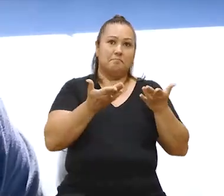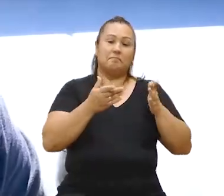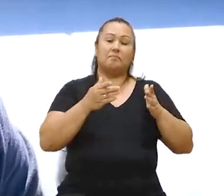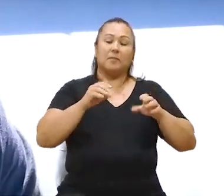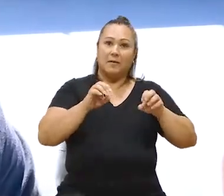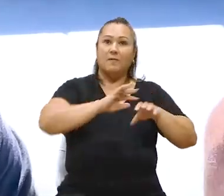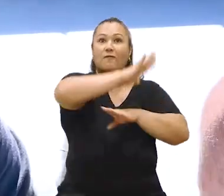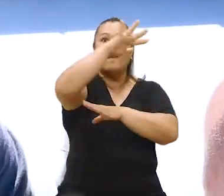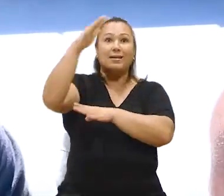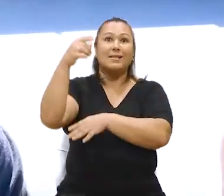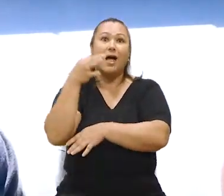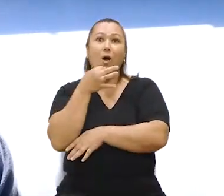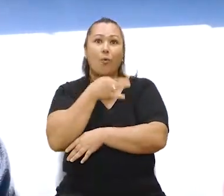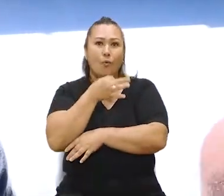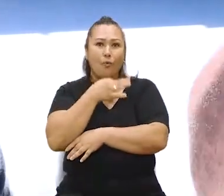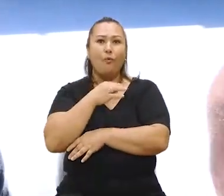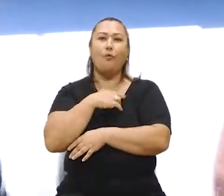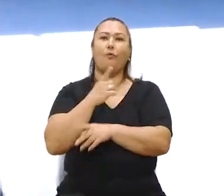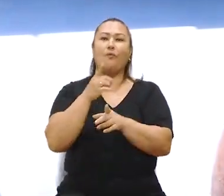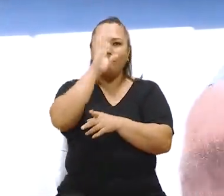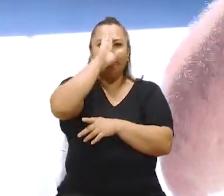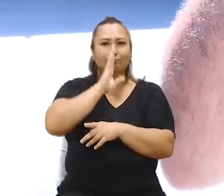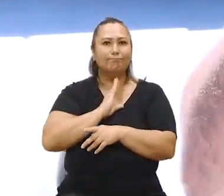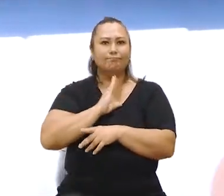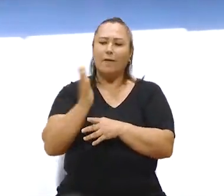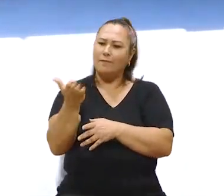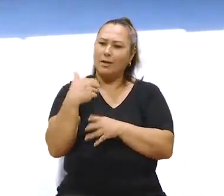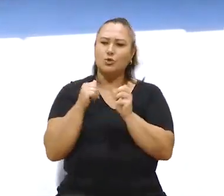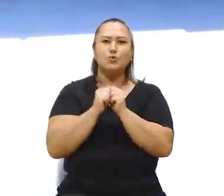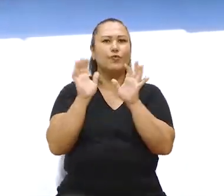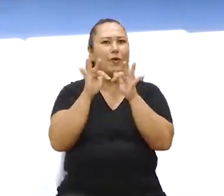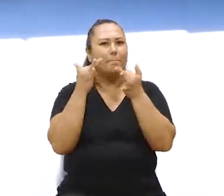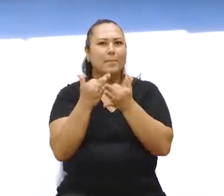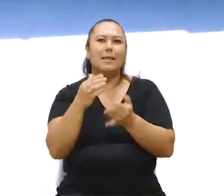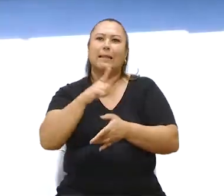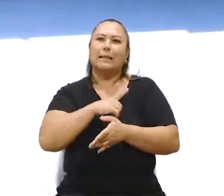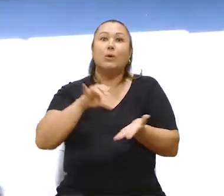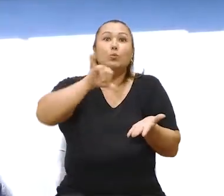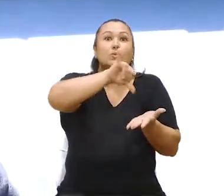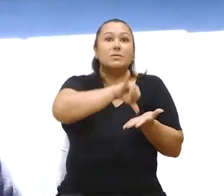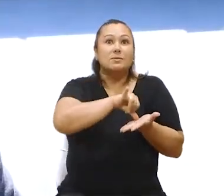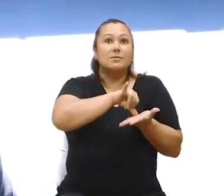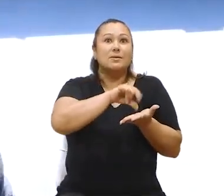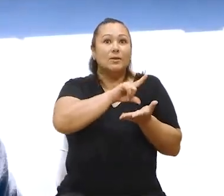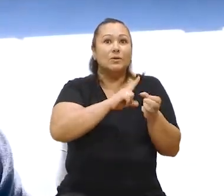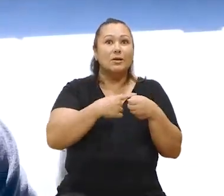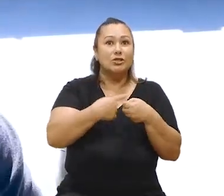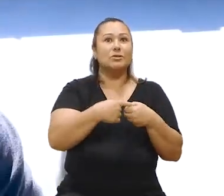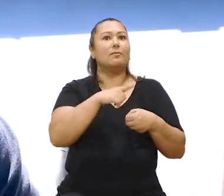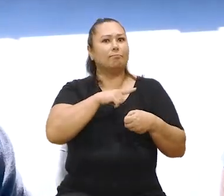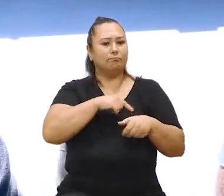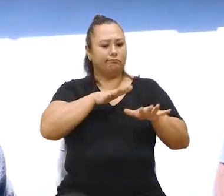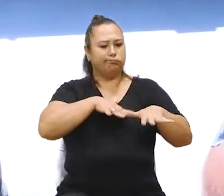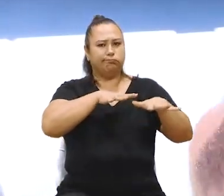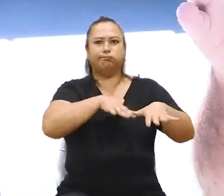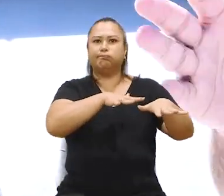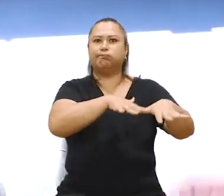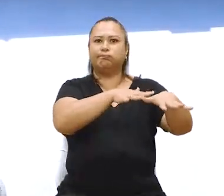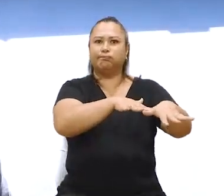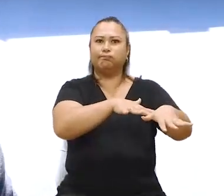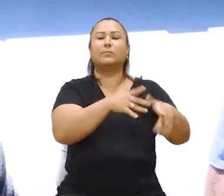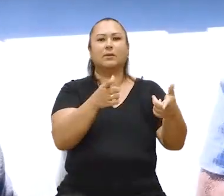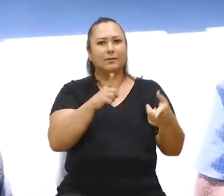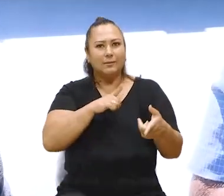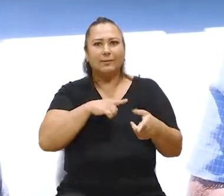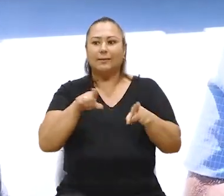parque de forma gratuita. Vem, traz tua família, tem o curso alegórico lá no centro da cidade, agora